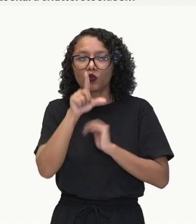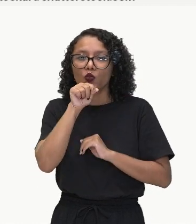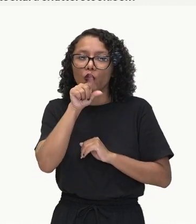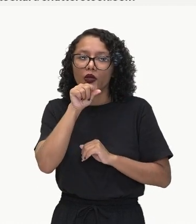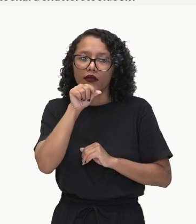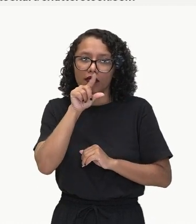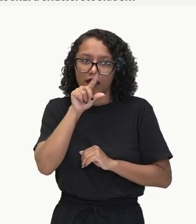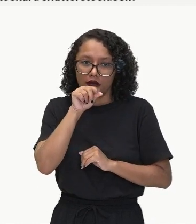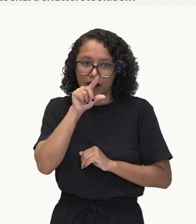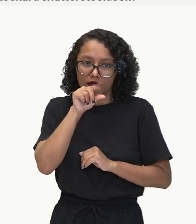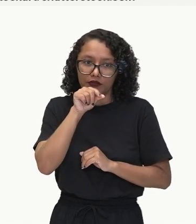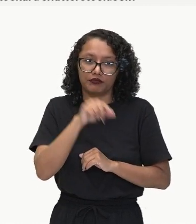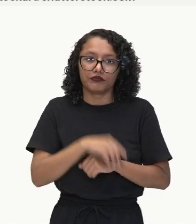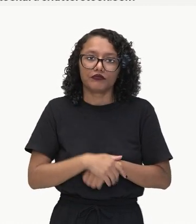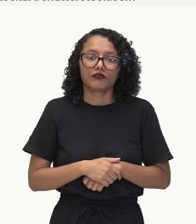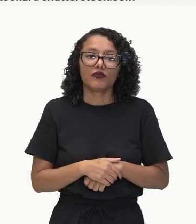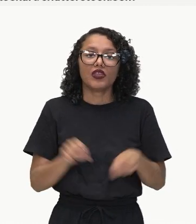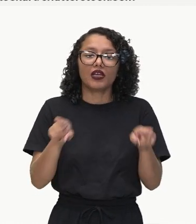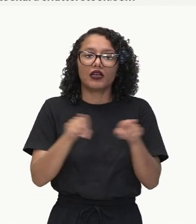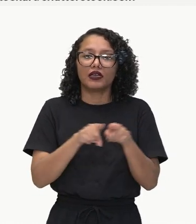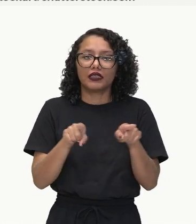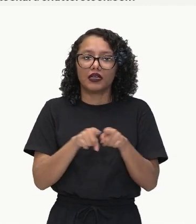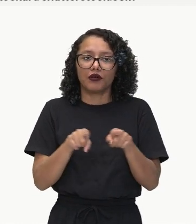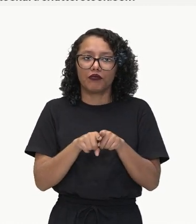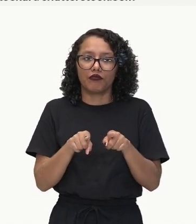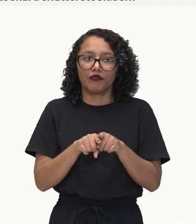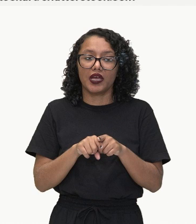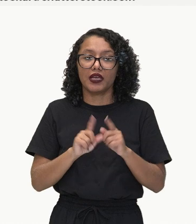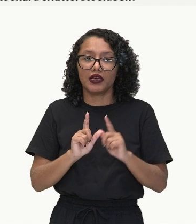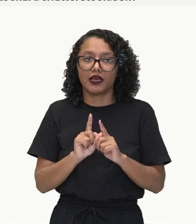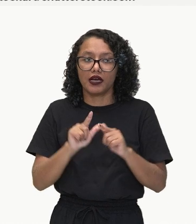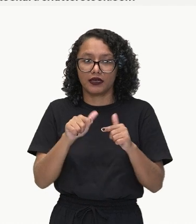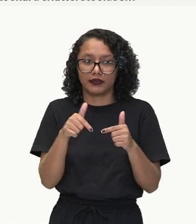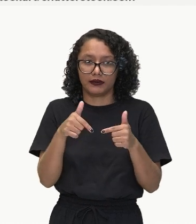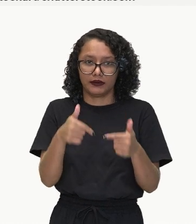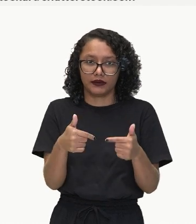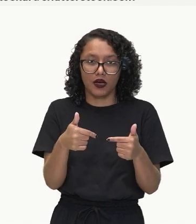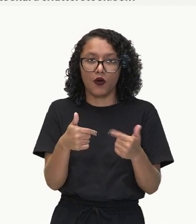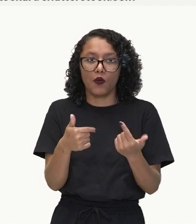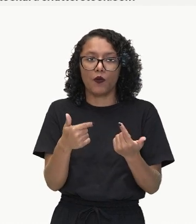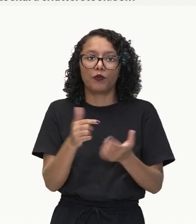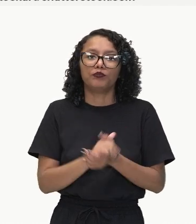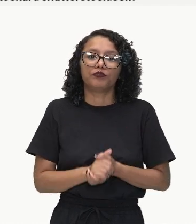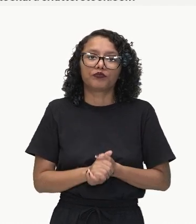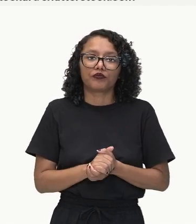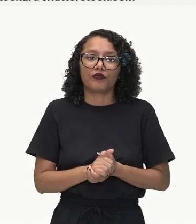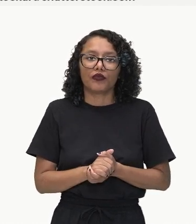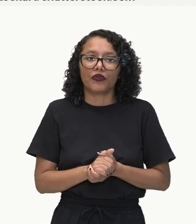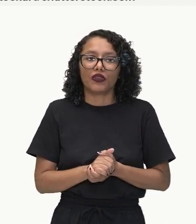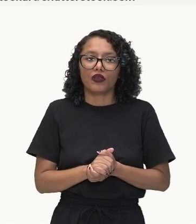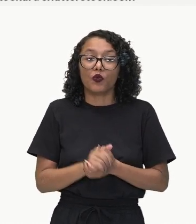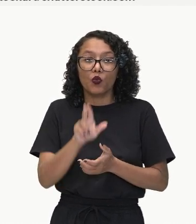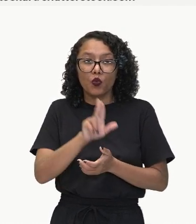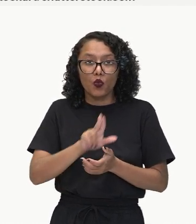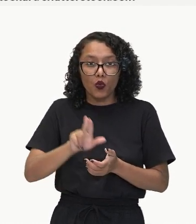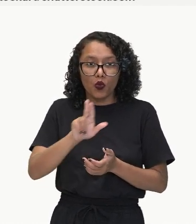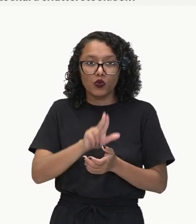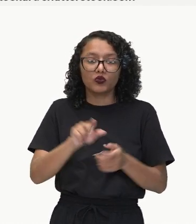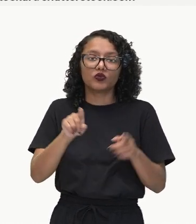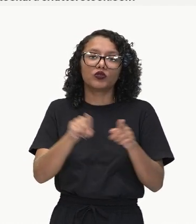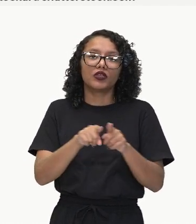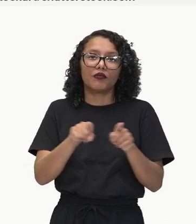neologismo. Assim como a ação que faz aquele que usa o serviço, criaram